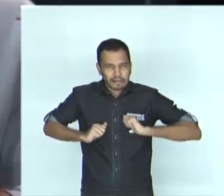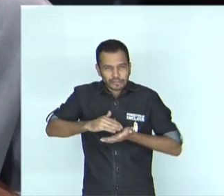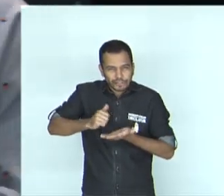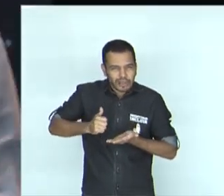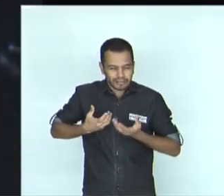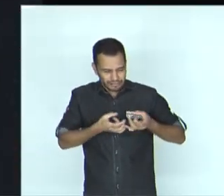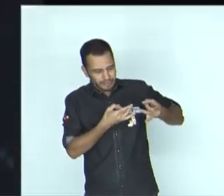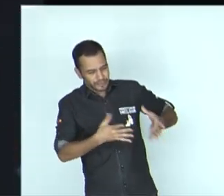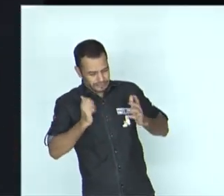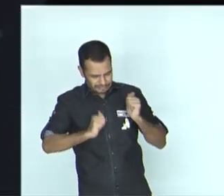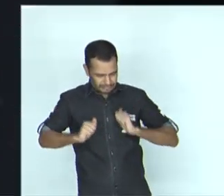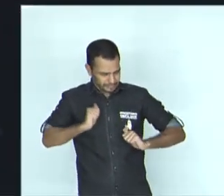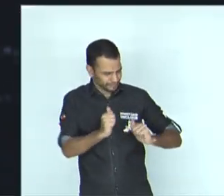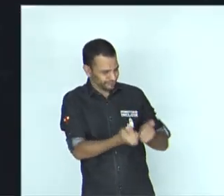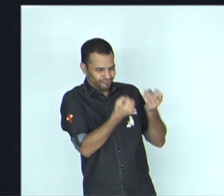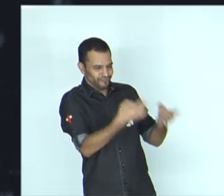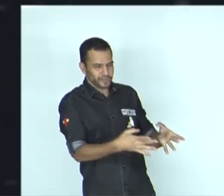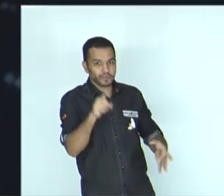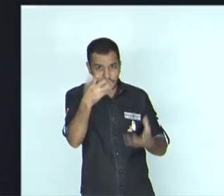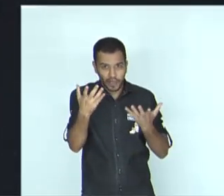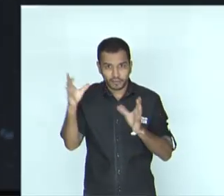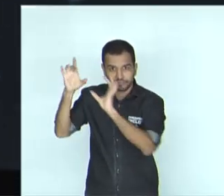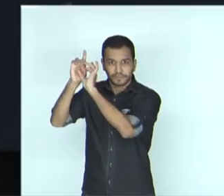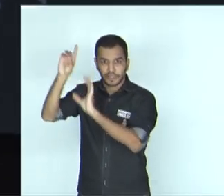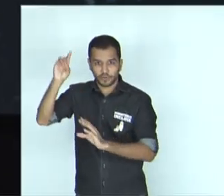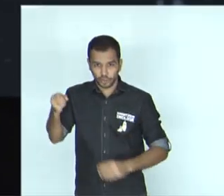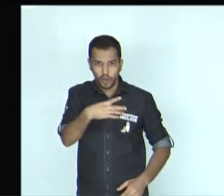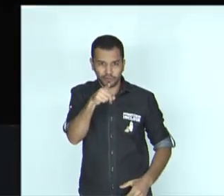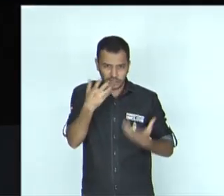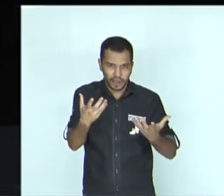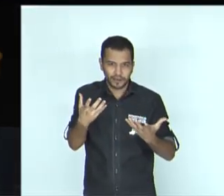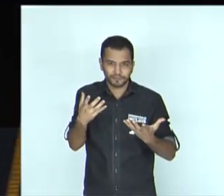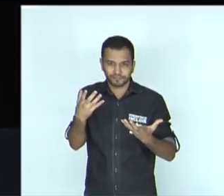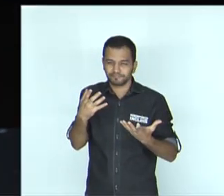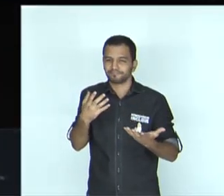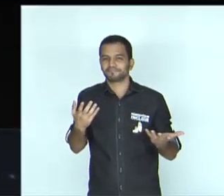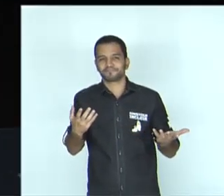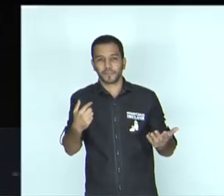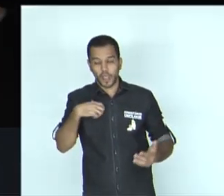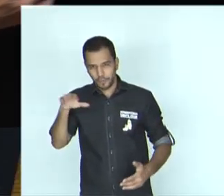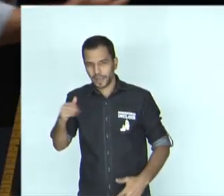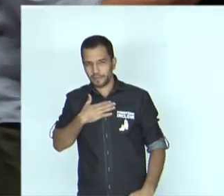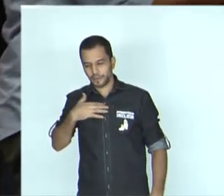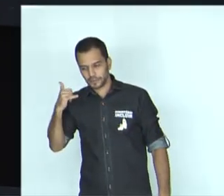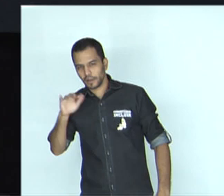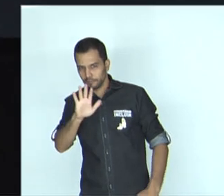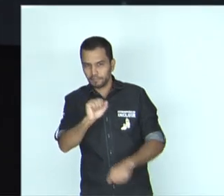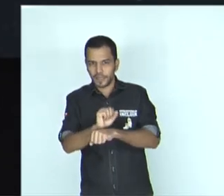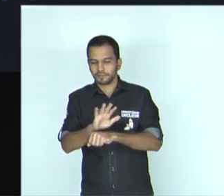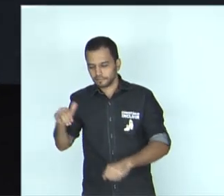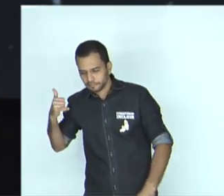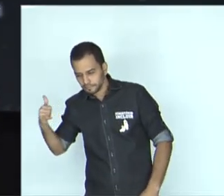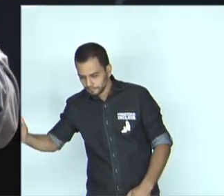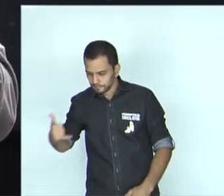com o Senhor? Deixa eu pegar aqui meu celular aqui, só um minutinho. Deixa eu pegar meu celular aqui. Se você